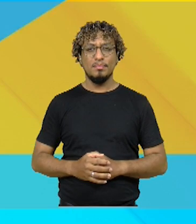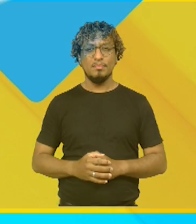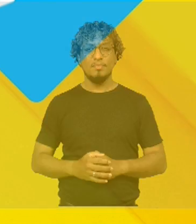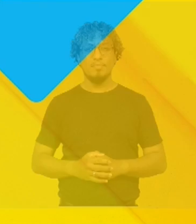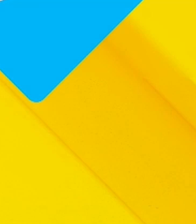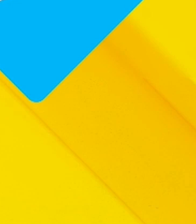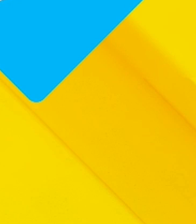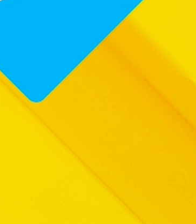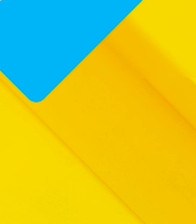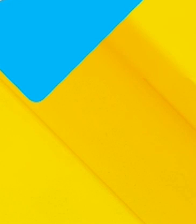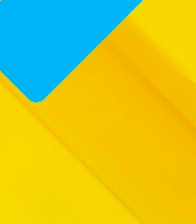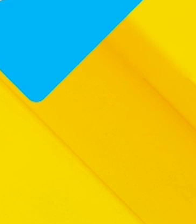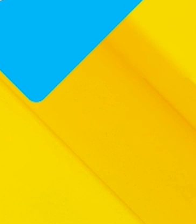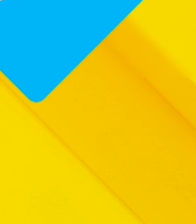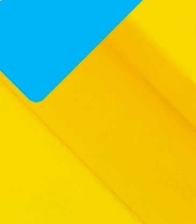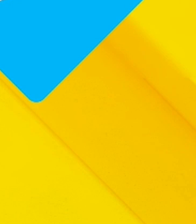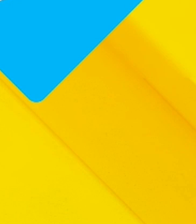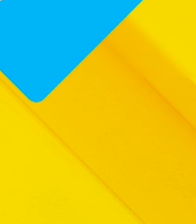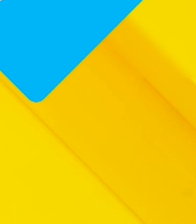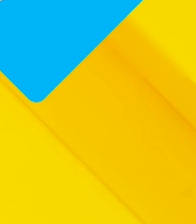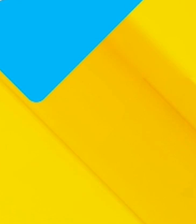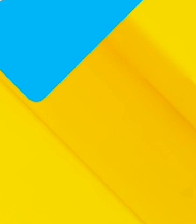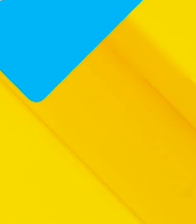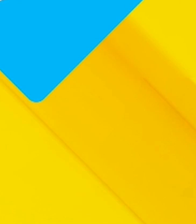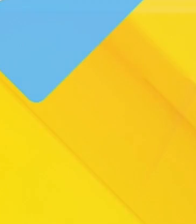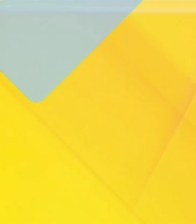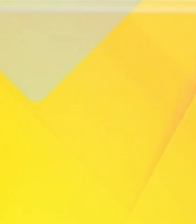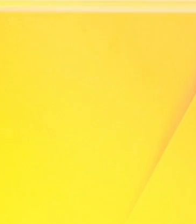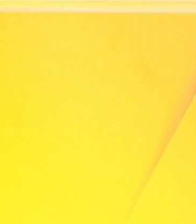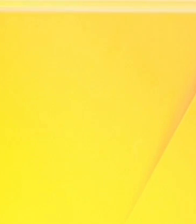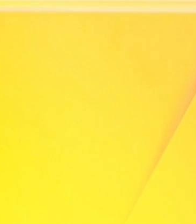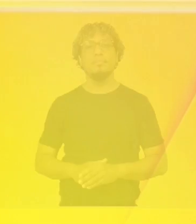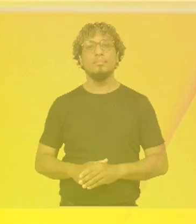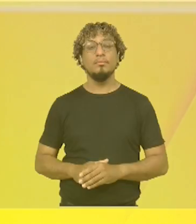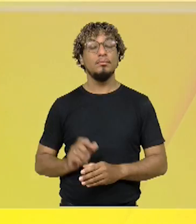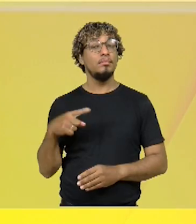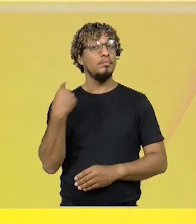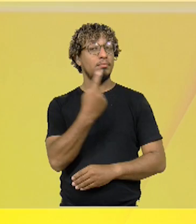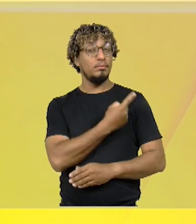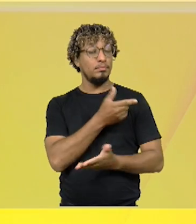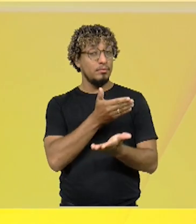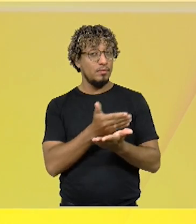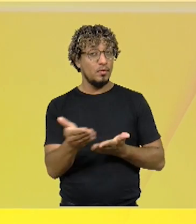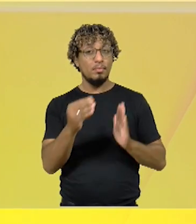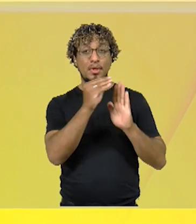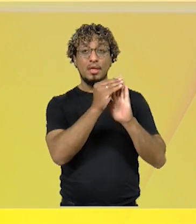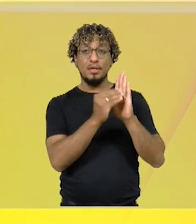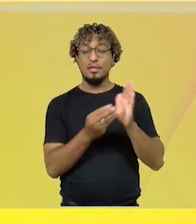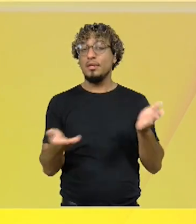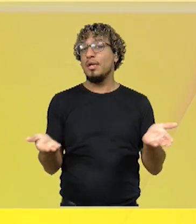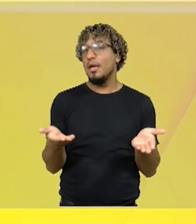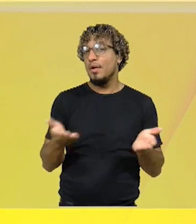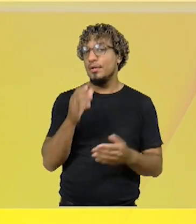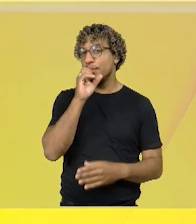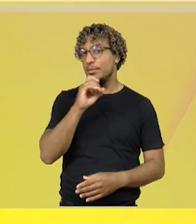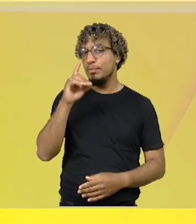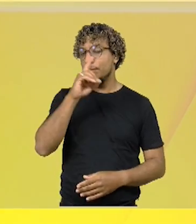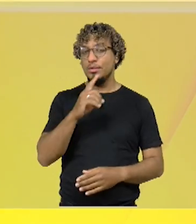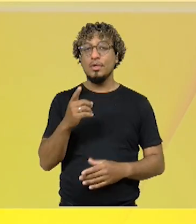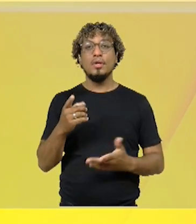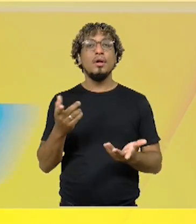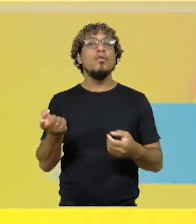dia 6 de outubro, vamos votar no Saulo Arcangeli, na Jaciara Castro, que também é a vice-prefeita, que